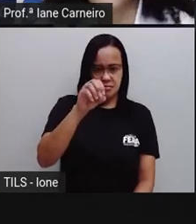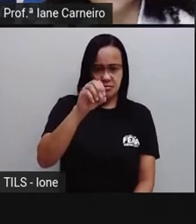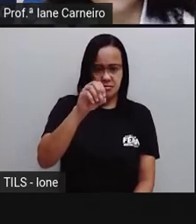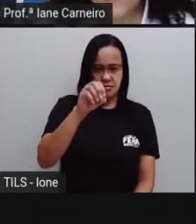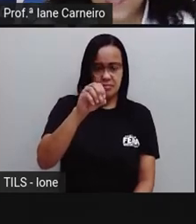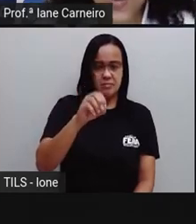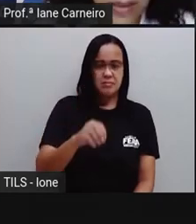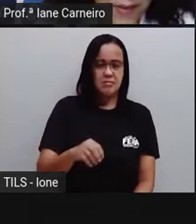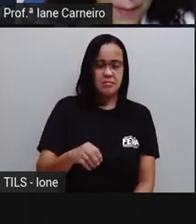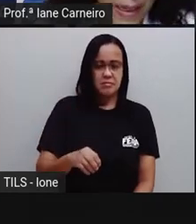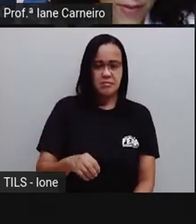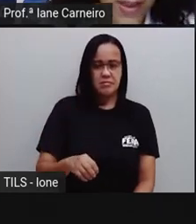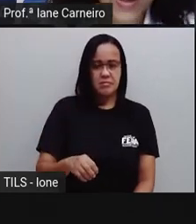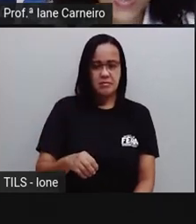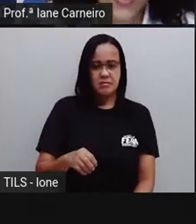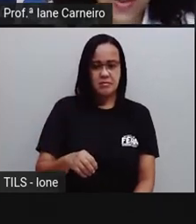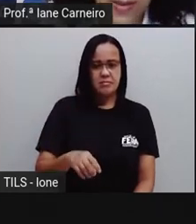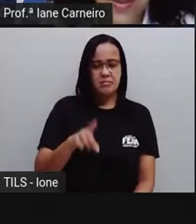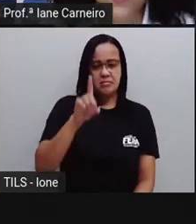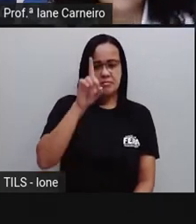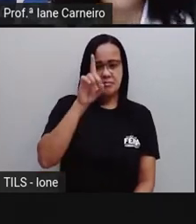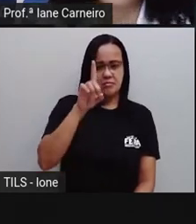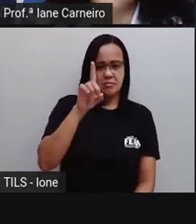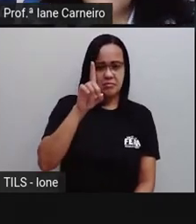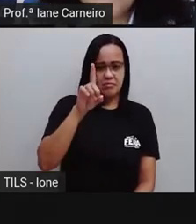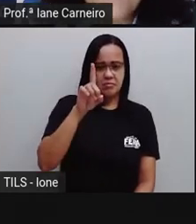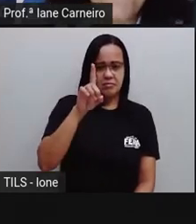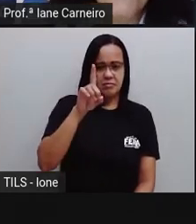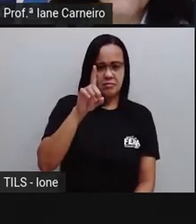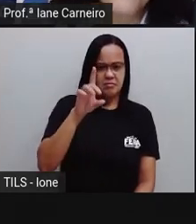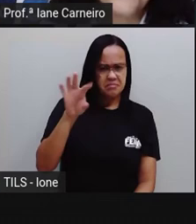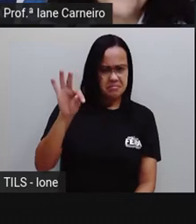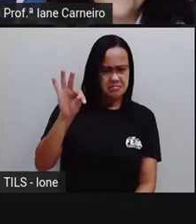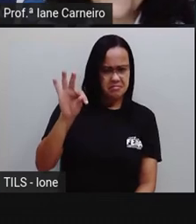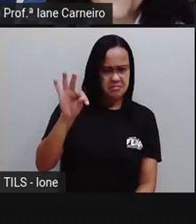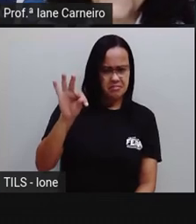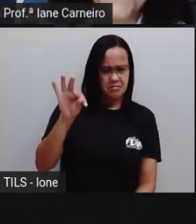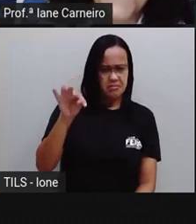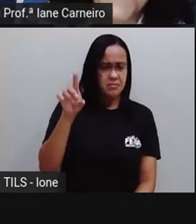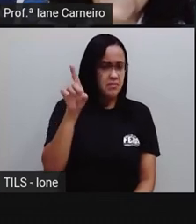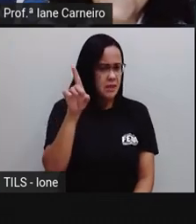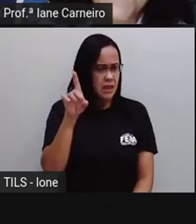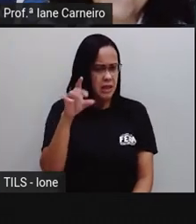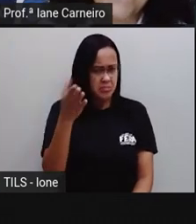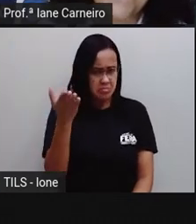Hum será que tá certo escrever a palavra dedo assim olha aí